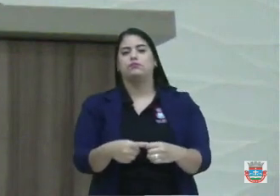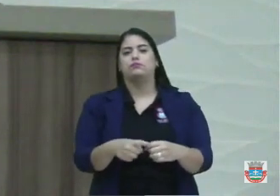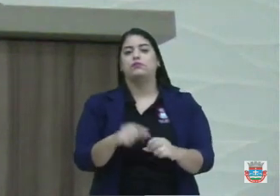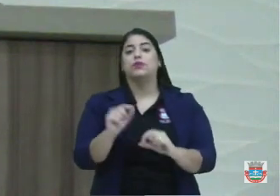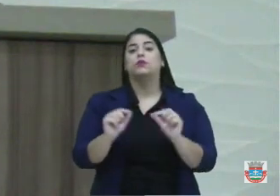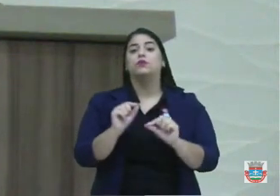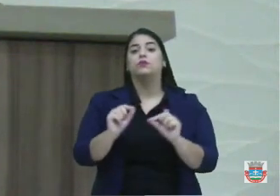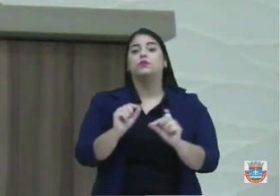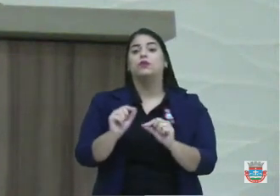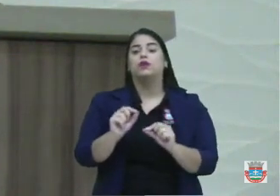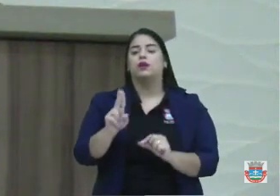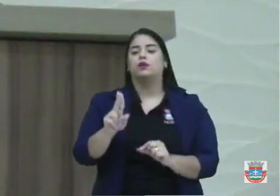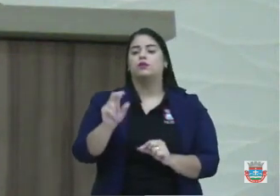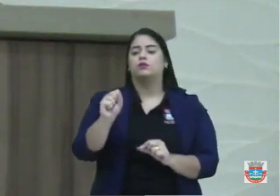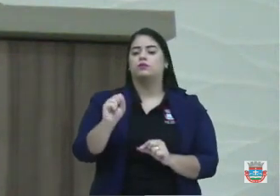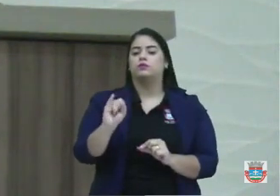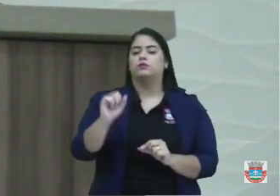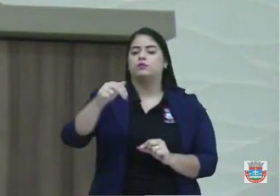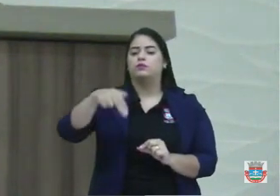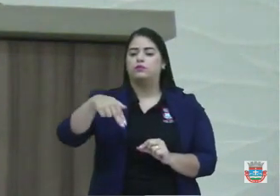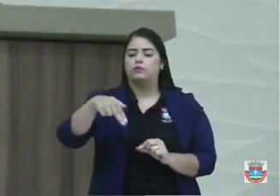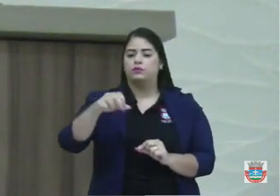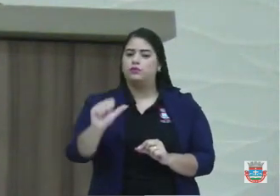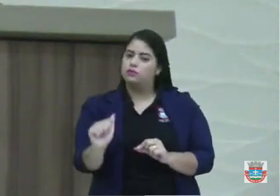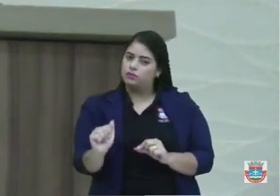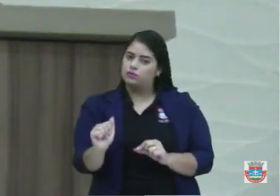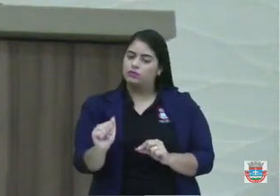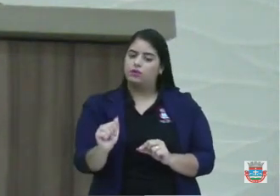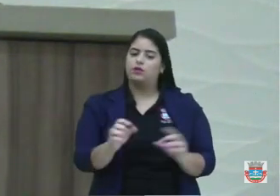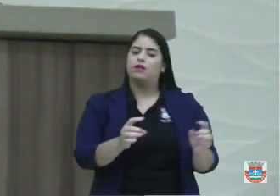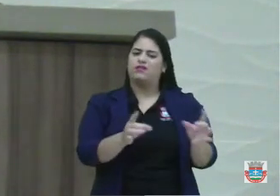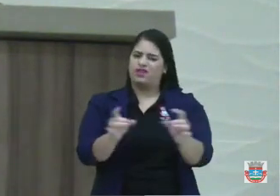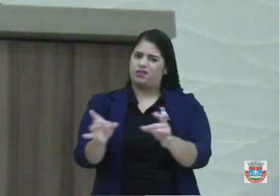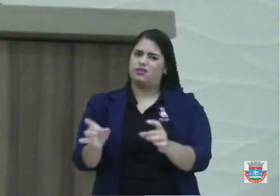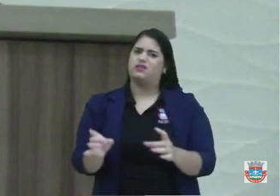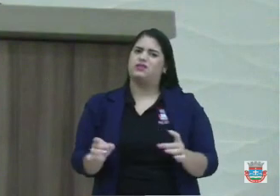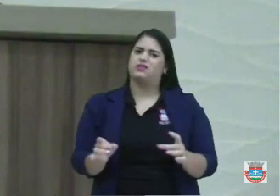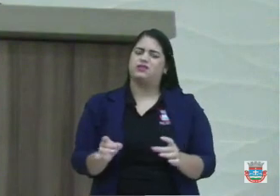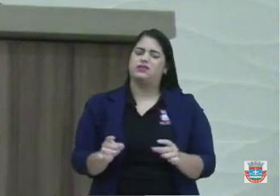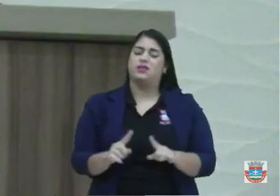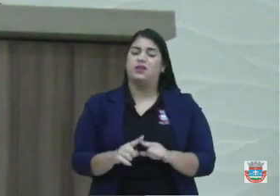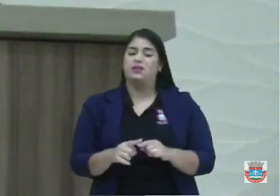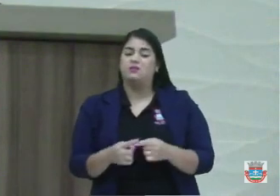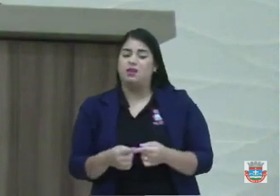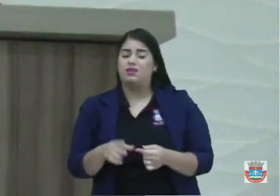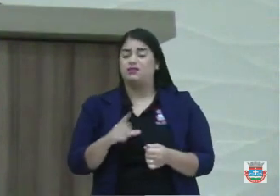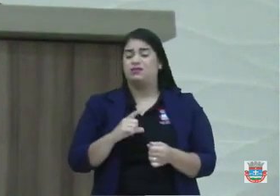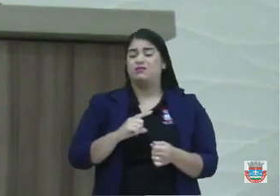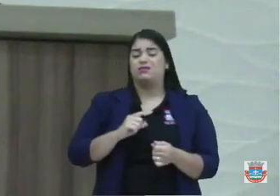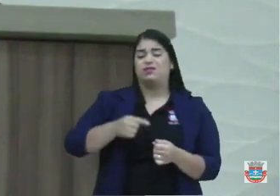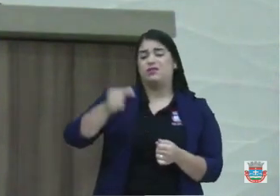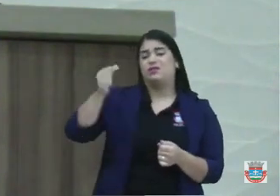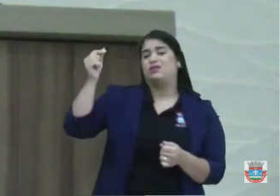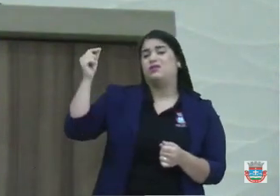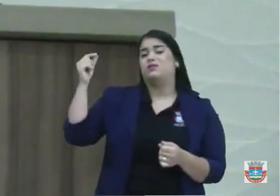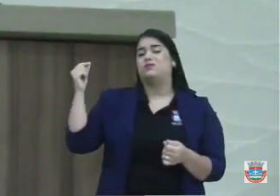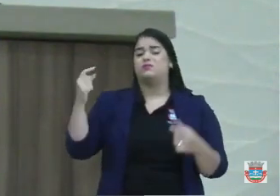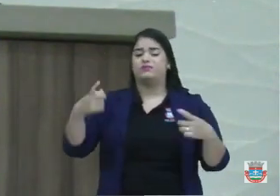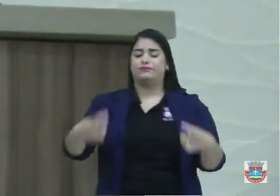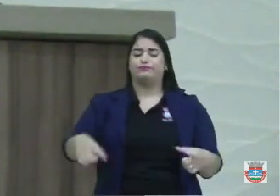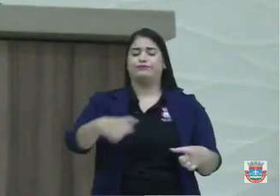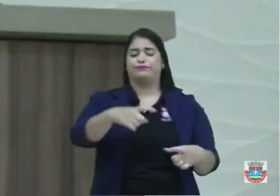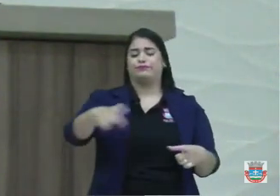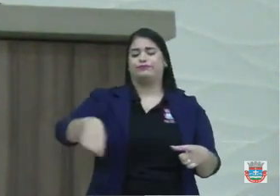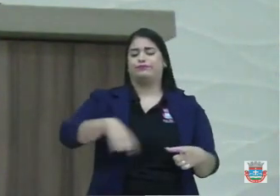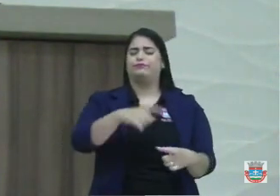de asfalto que foi vendida, mas mesmo quando tinha a usina de asfalto, todo São Bentense sabe que quantos buracos tinha em nossa